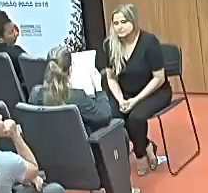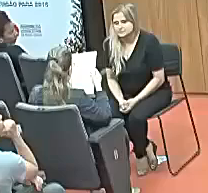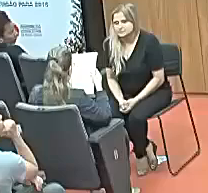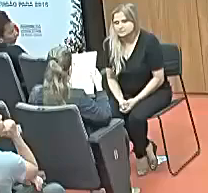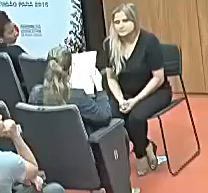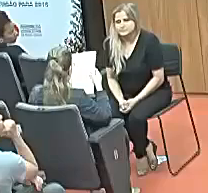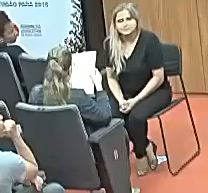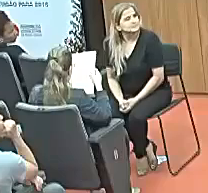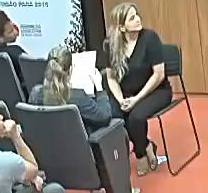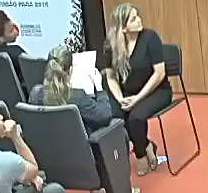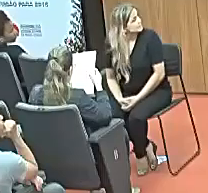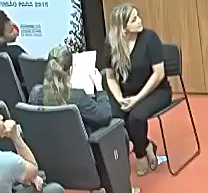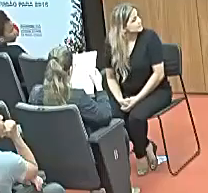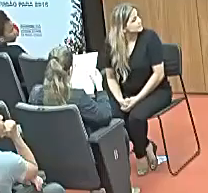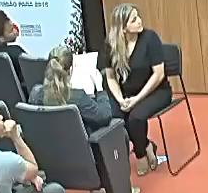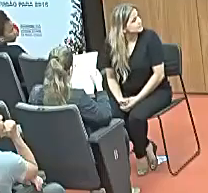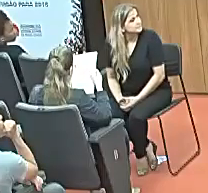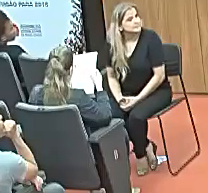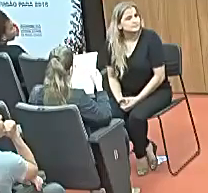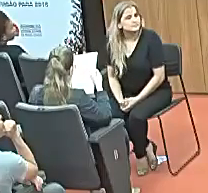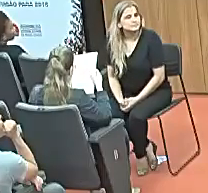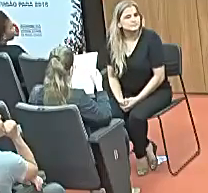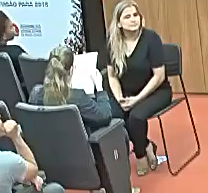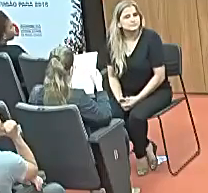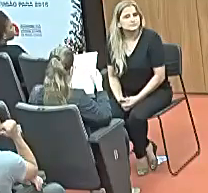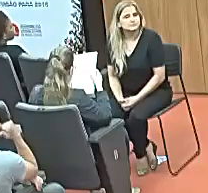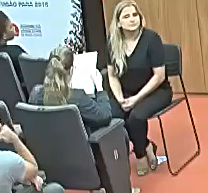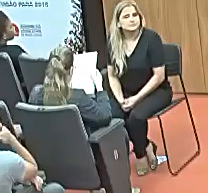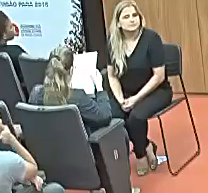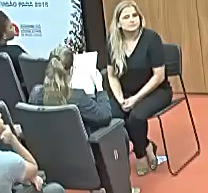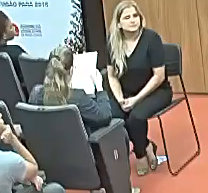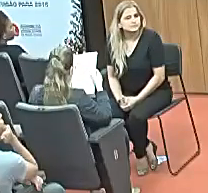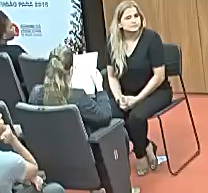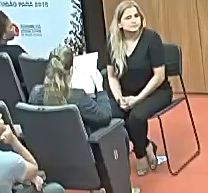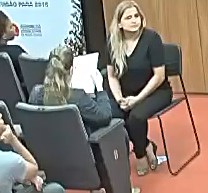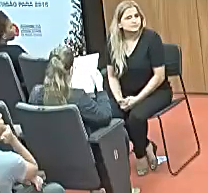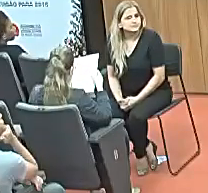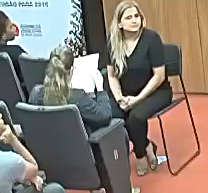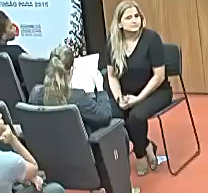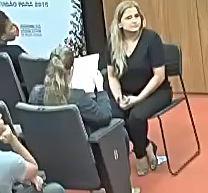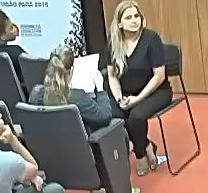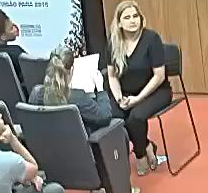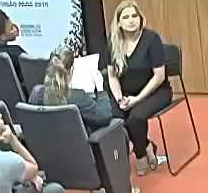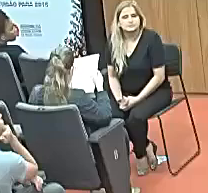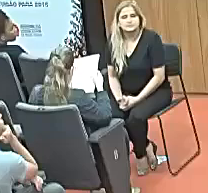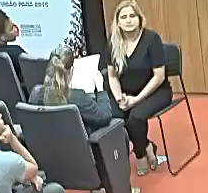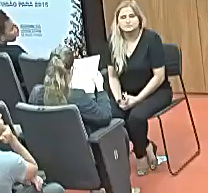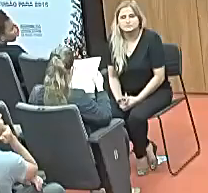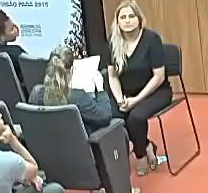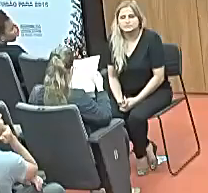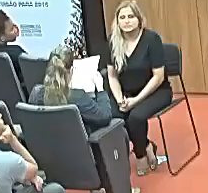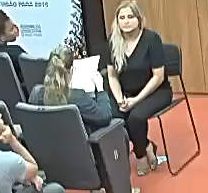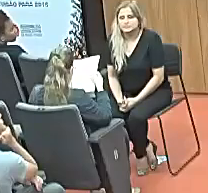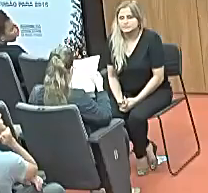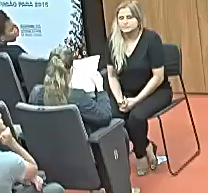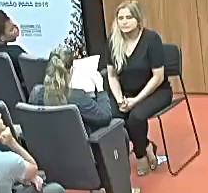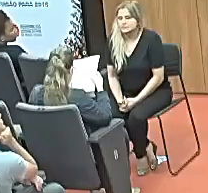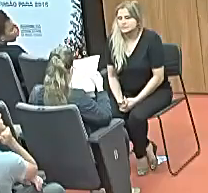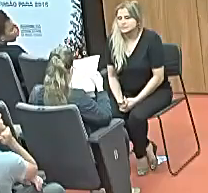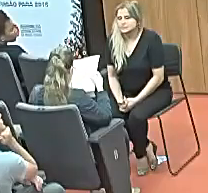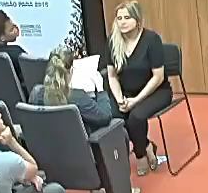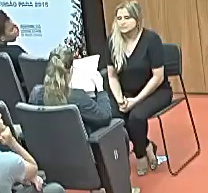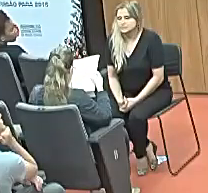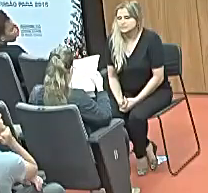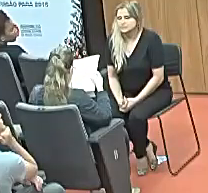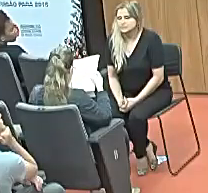tá muito feliz você que viu essa esse processo nas e nós estamos hoje na 16ª edição né